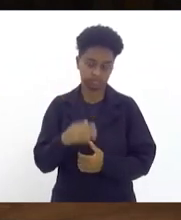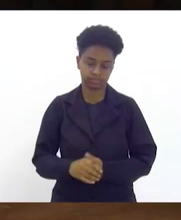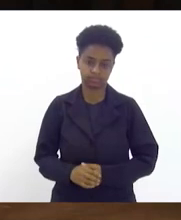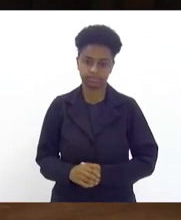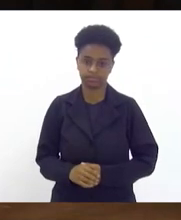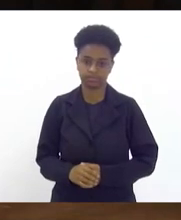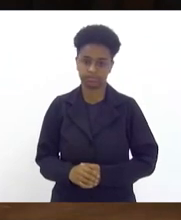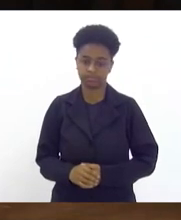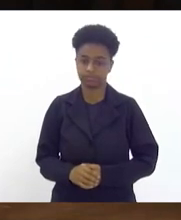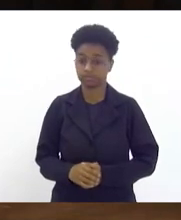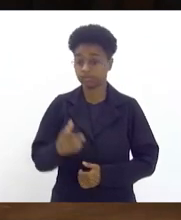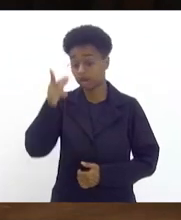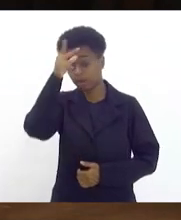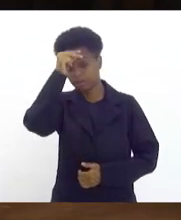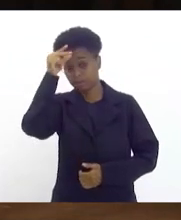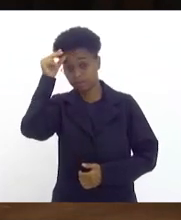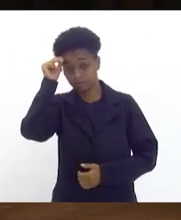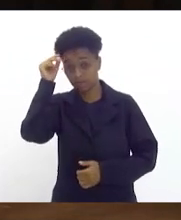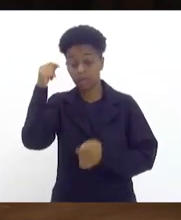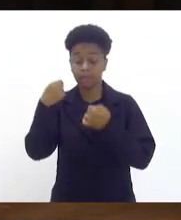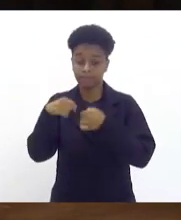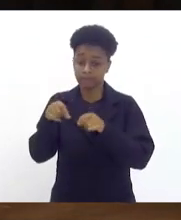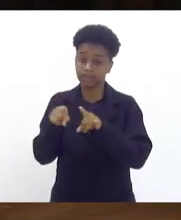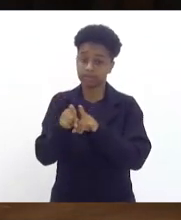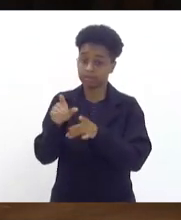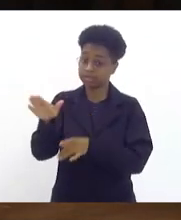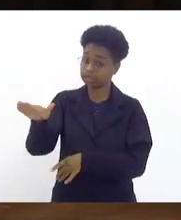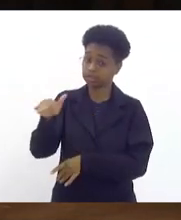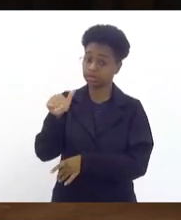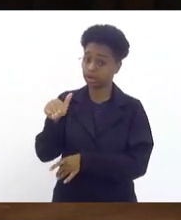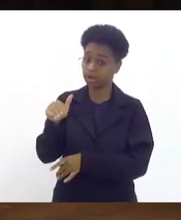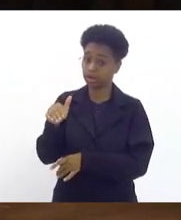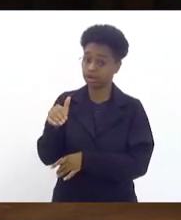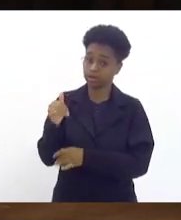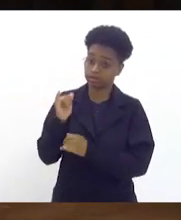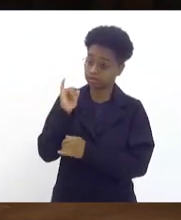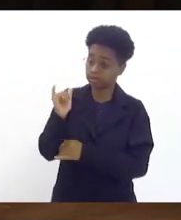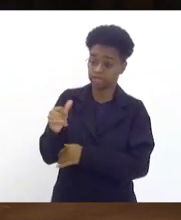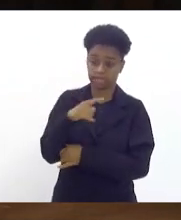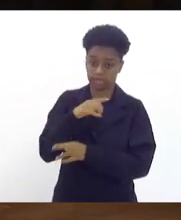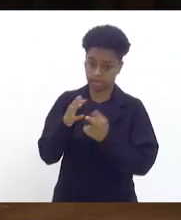a prefeitura também precisa ser chamada a responsabilidade